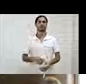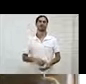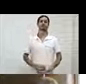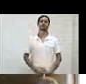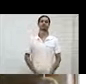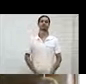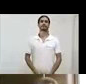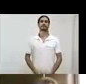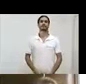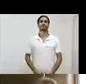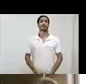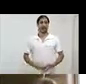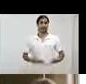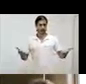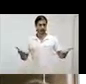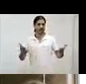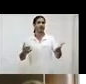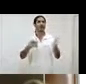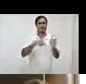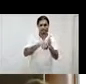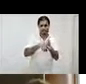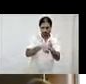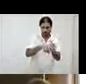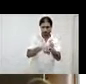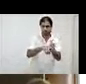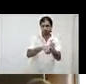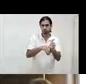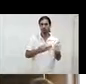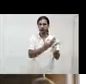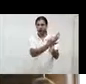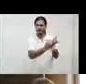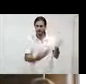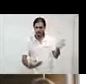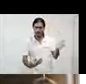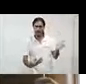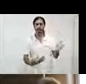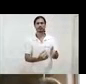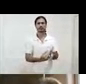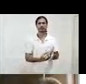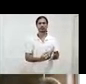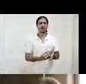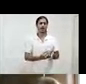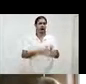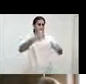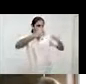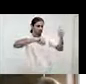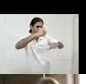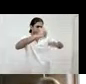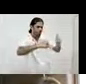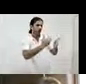Então, a pesquisa documental, que a gente pode definir como exame de dados por meio de fontes diversas.